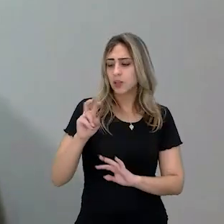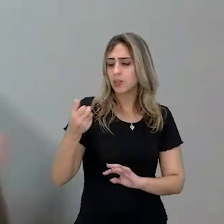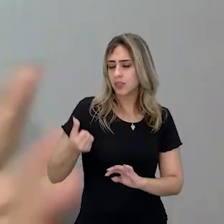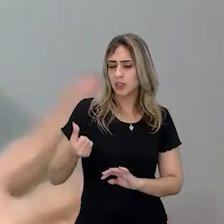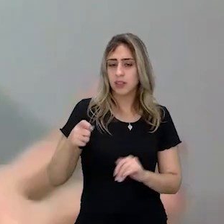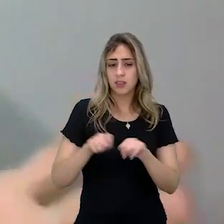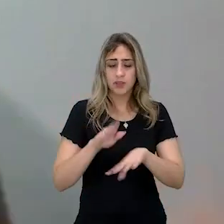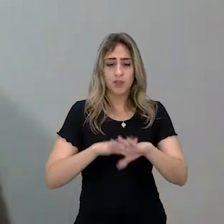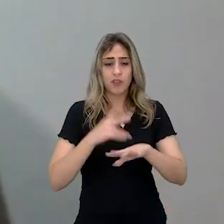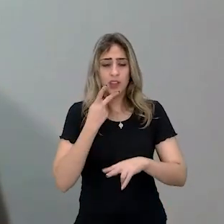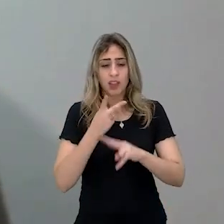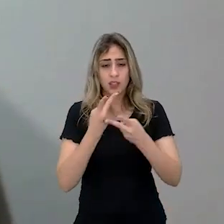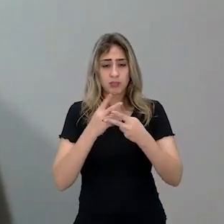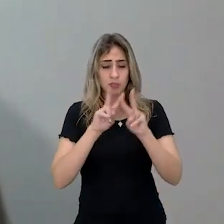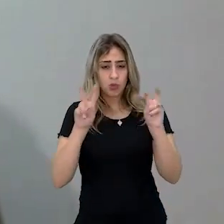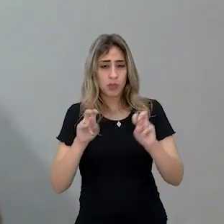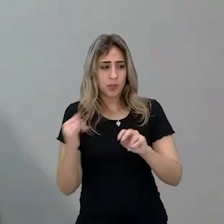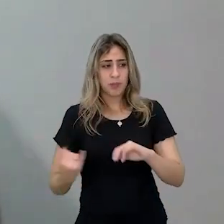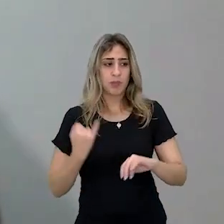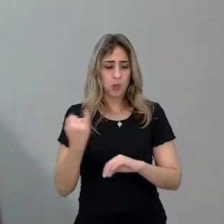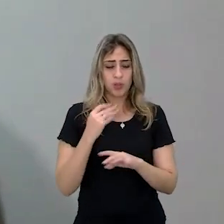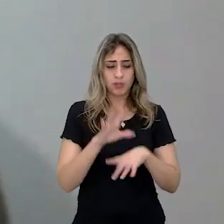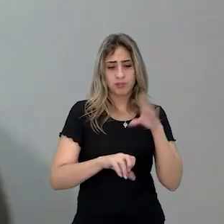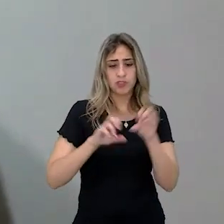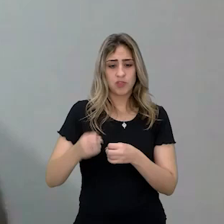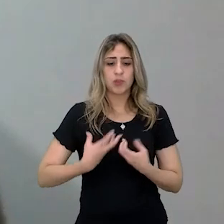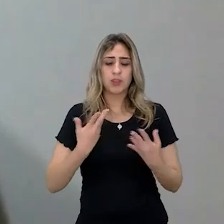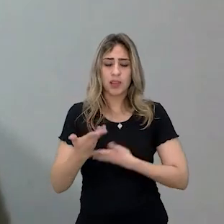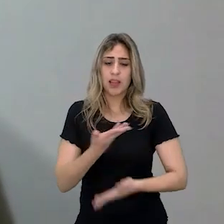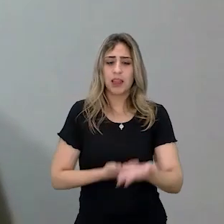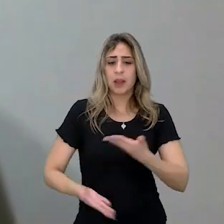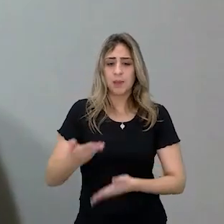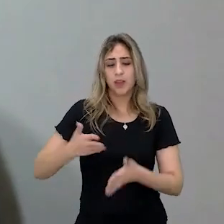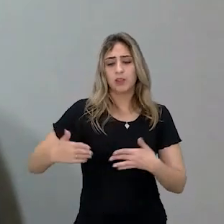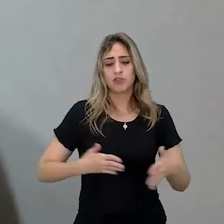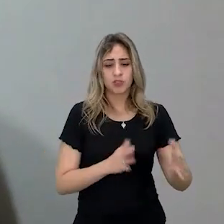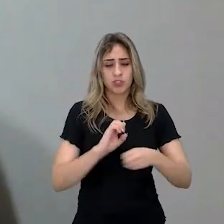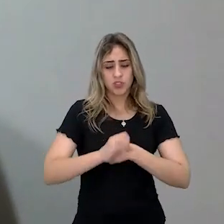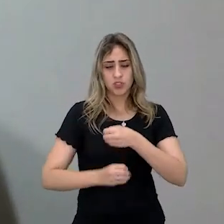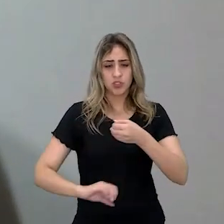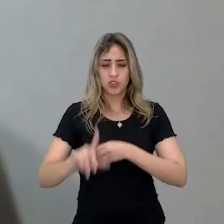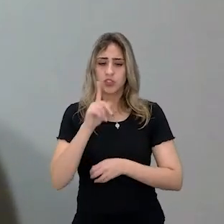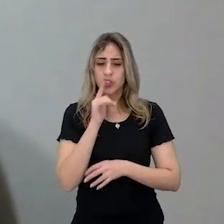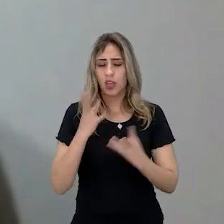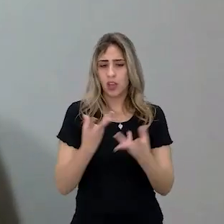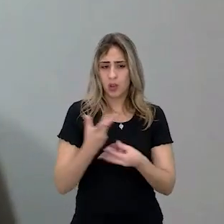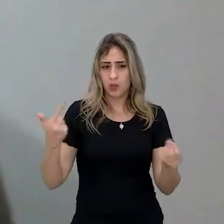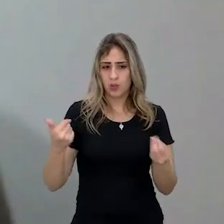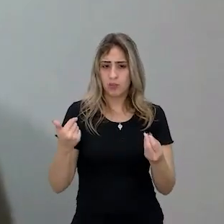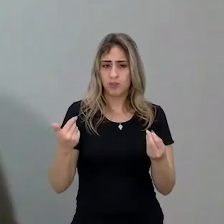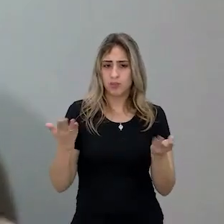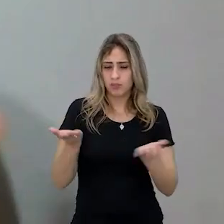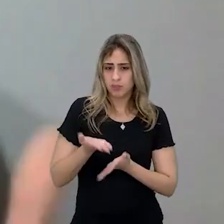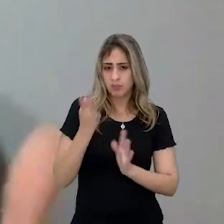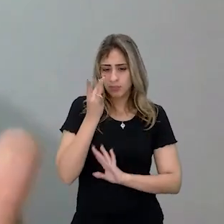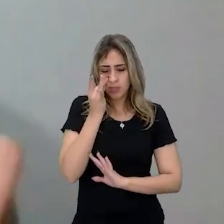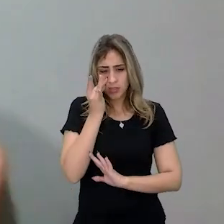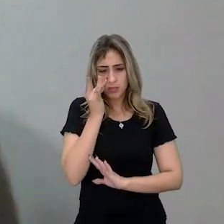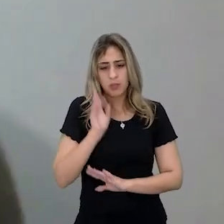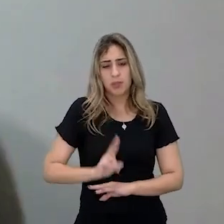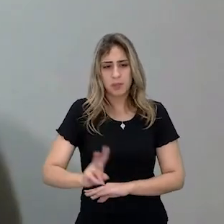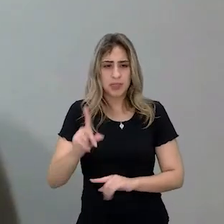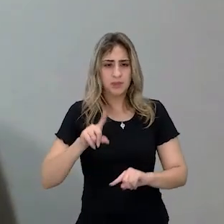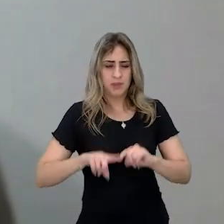que fala sobre a importância da coleta e do tratamento de esgotos para a qualidade de águas do presente e que está presente no